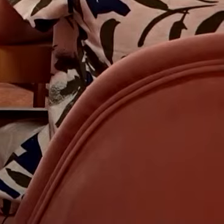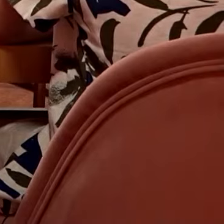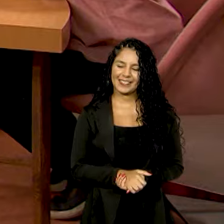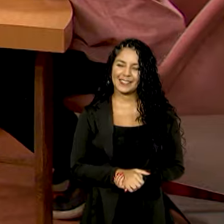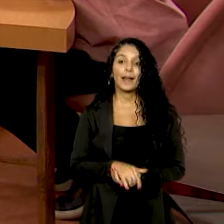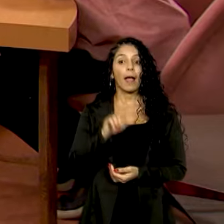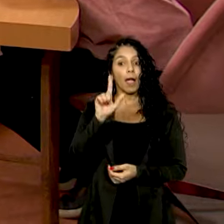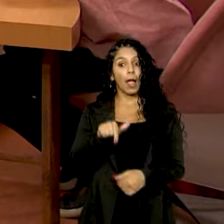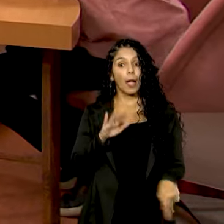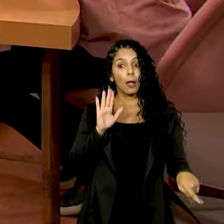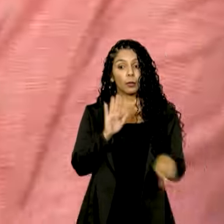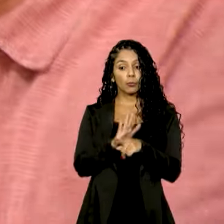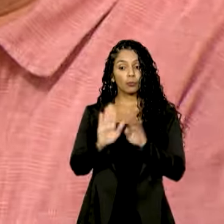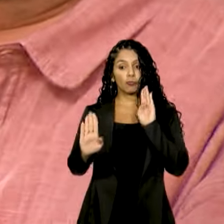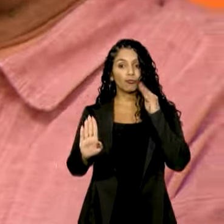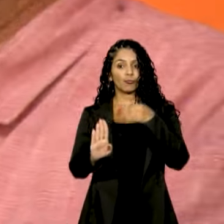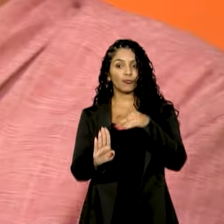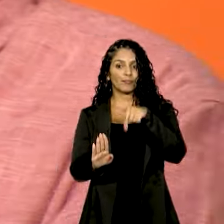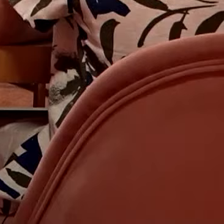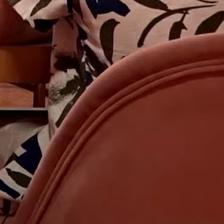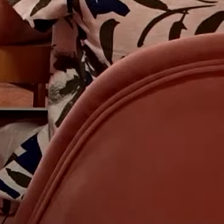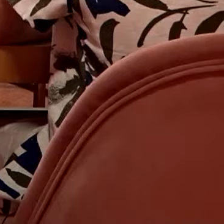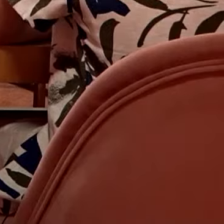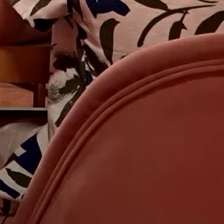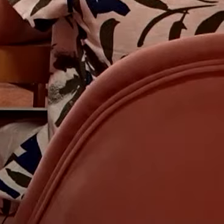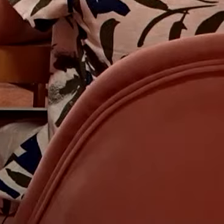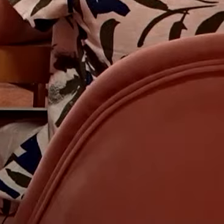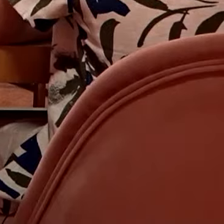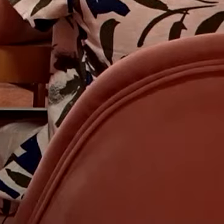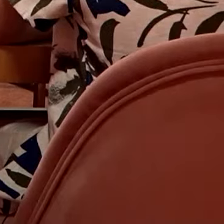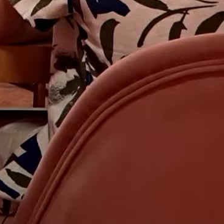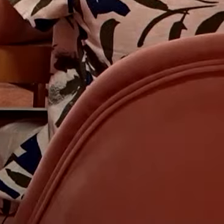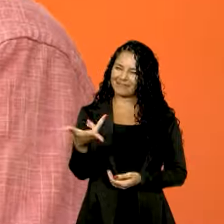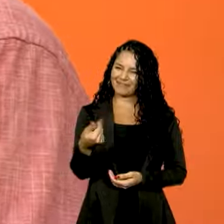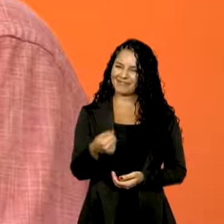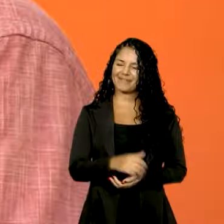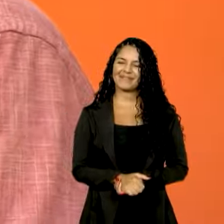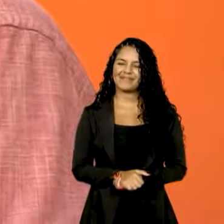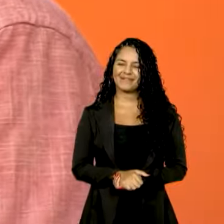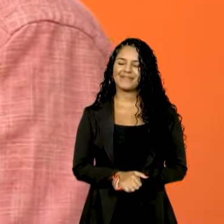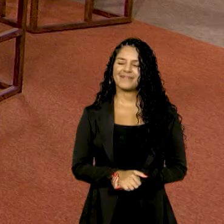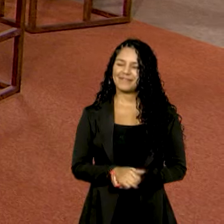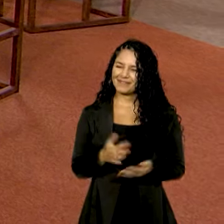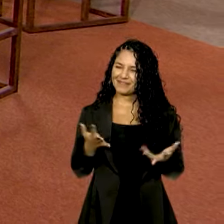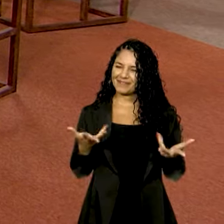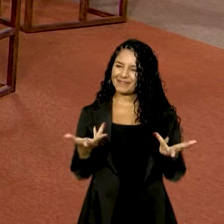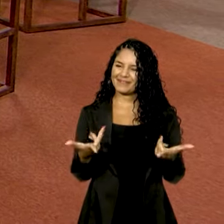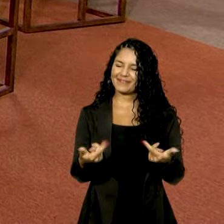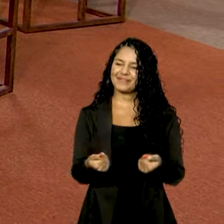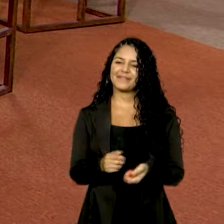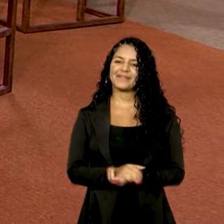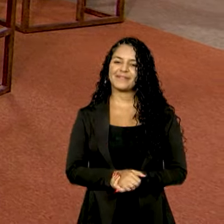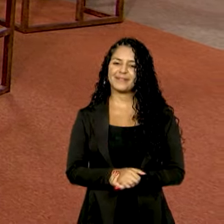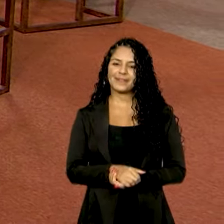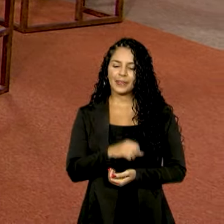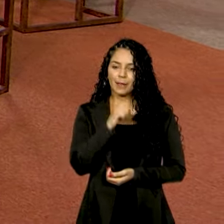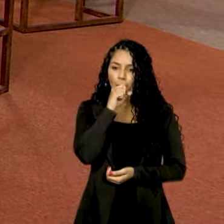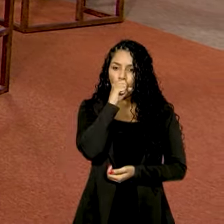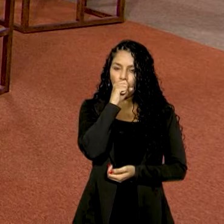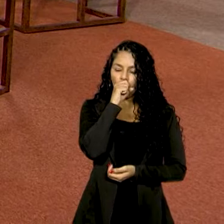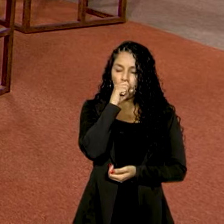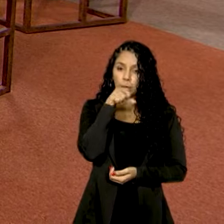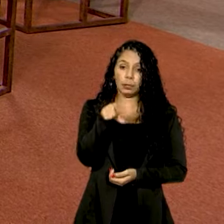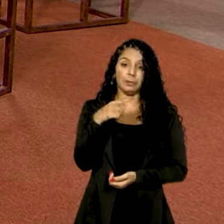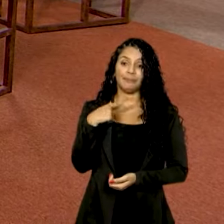exclusivo pra cá. Padé. Foi exclusivo. Foi olha! Padé. Maravilhoso, Curvelo. Maravilhoso. E ele tava, morrendo